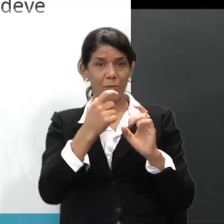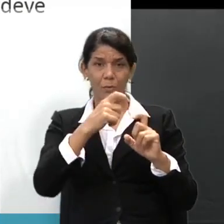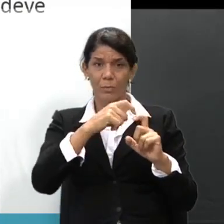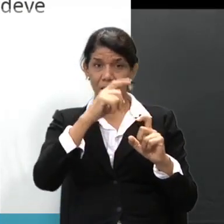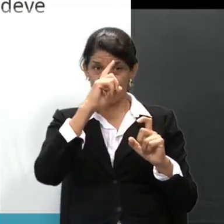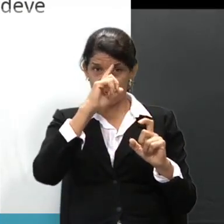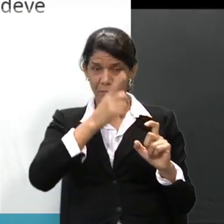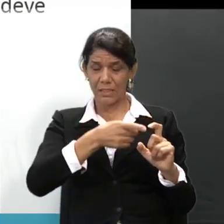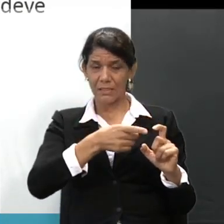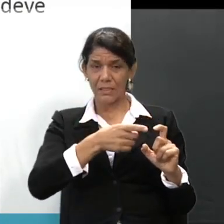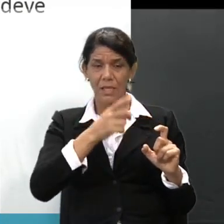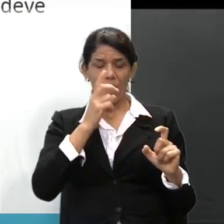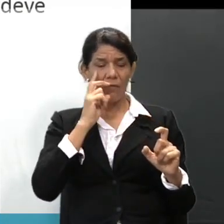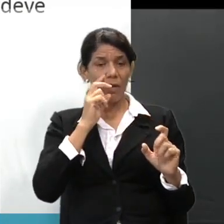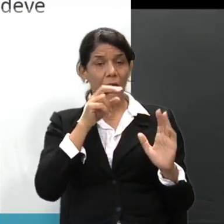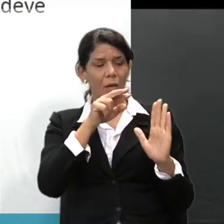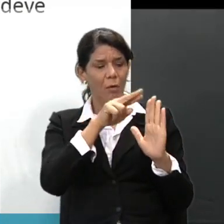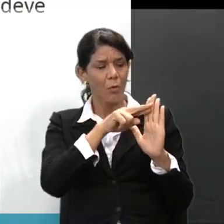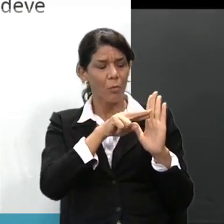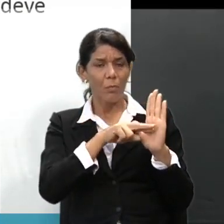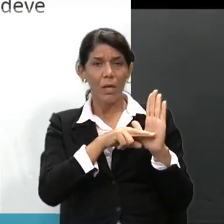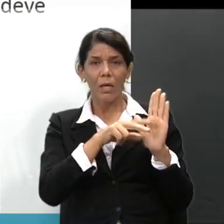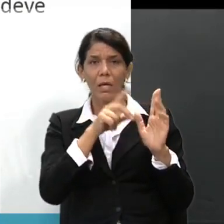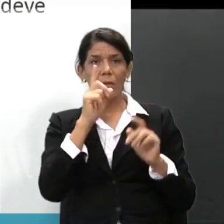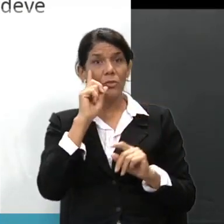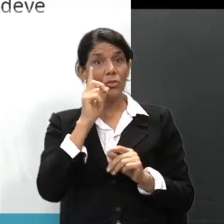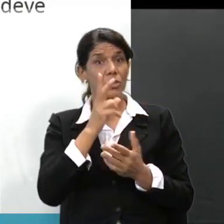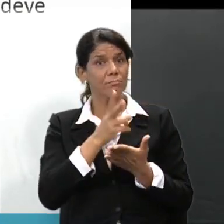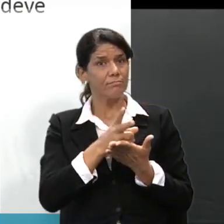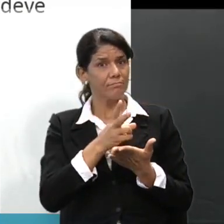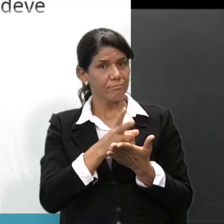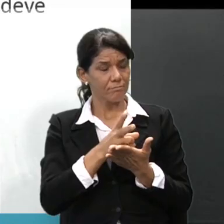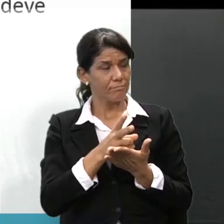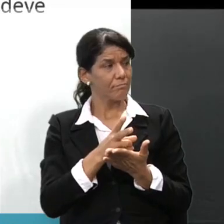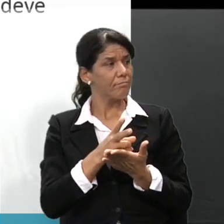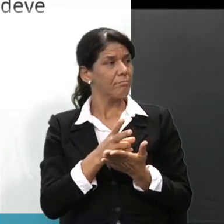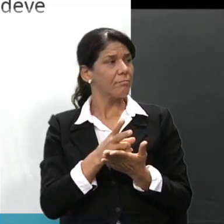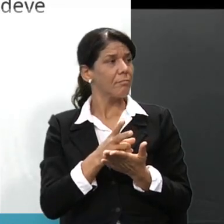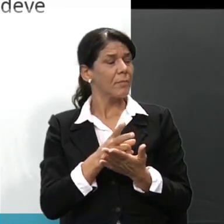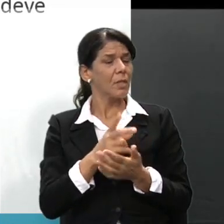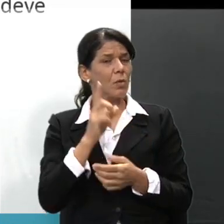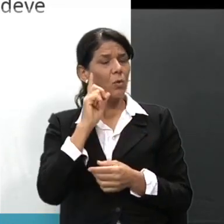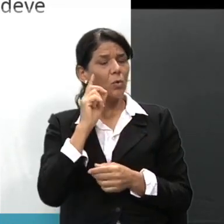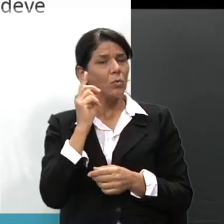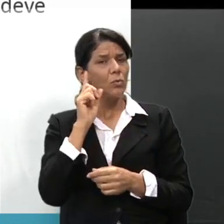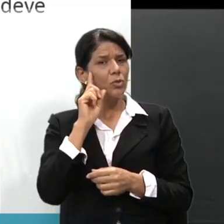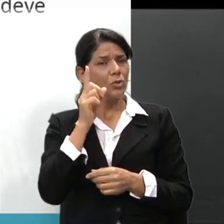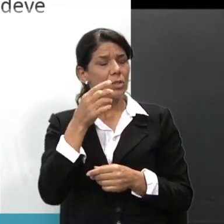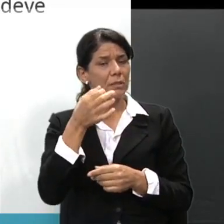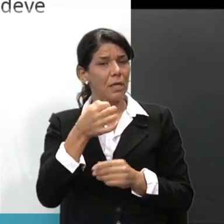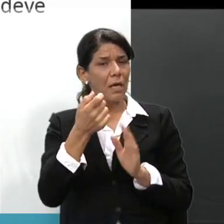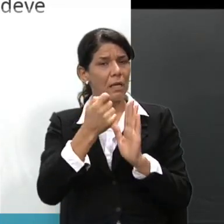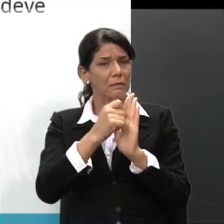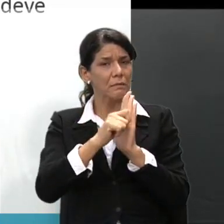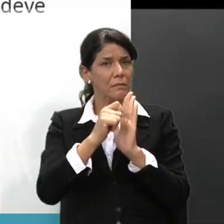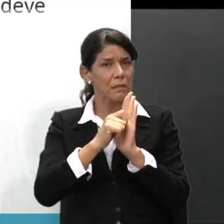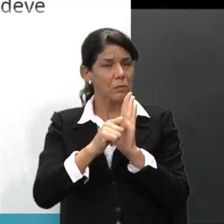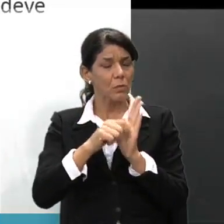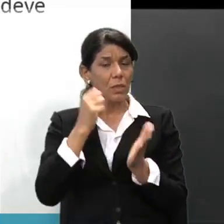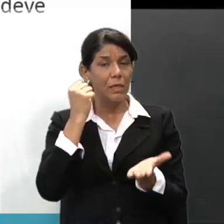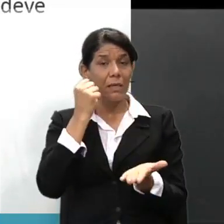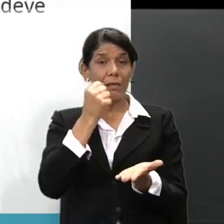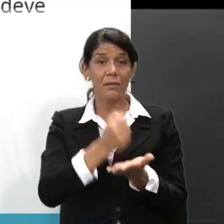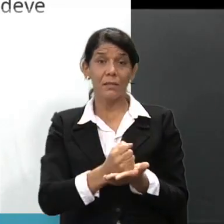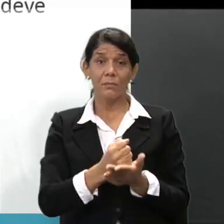Então, atentar se a prescrição é do mesmo dia em questão, com data, assinatura e carimbo